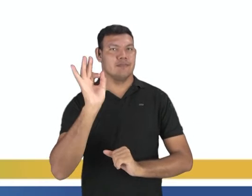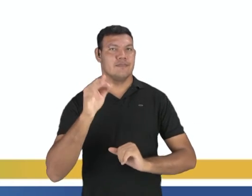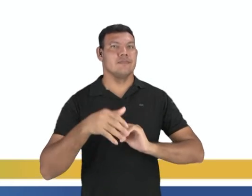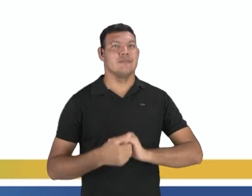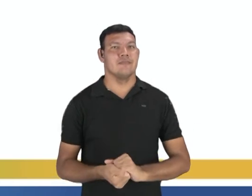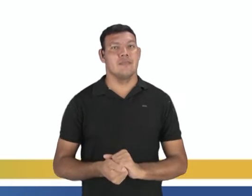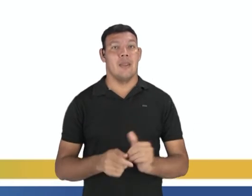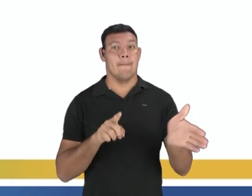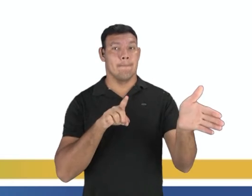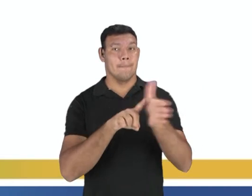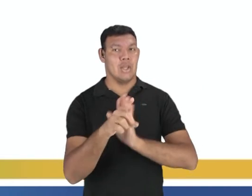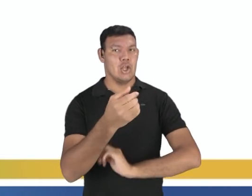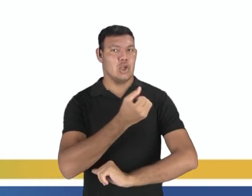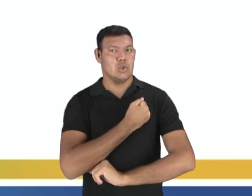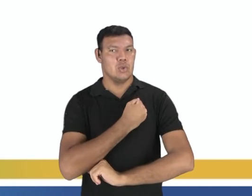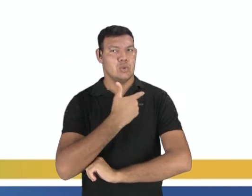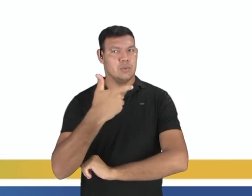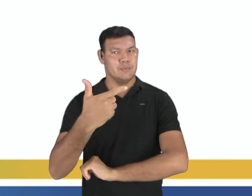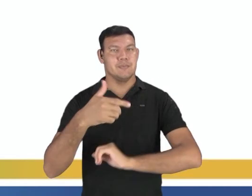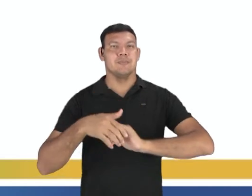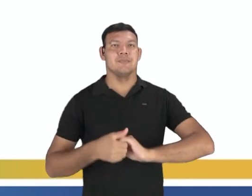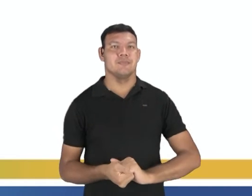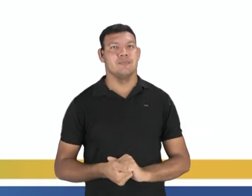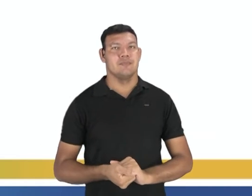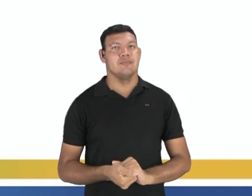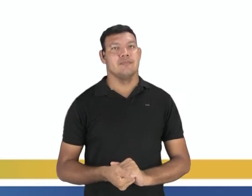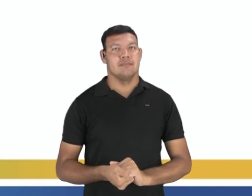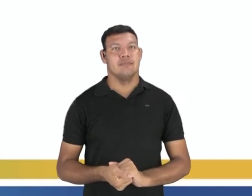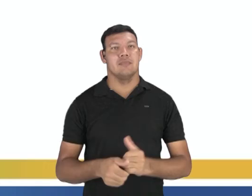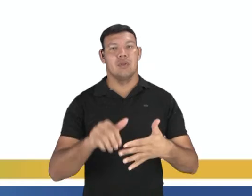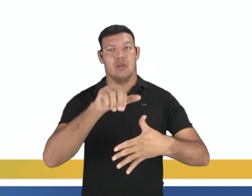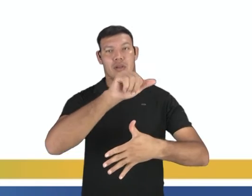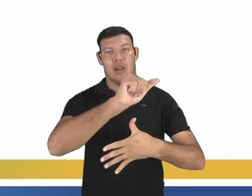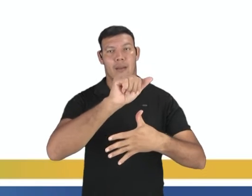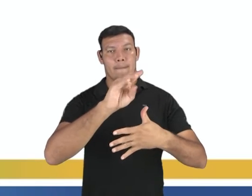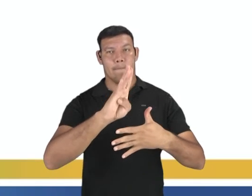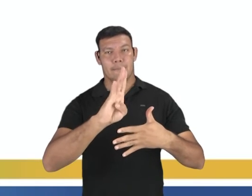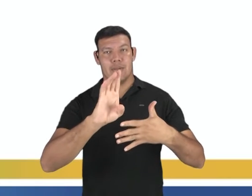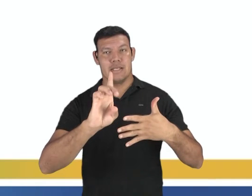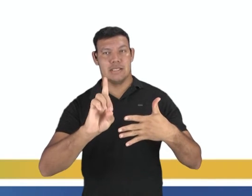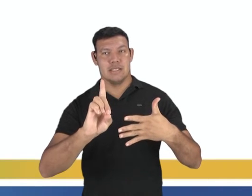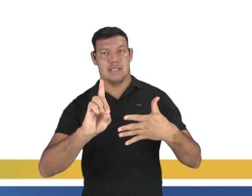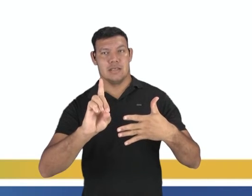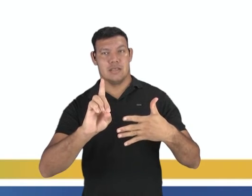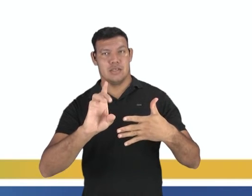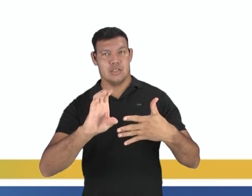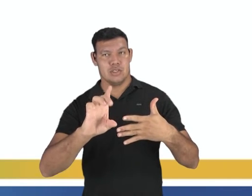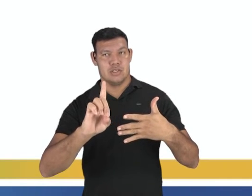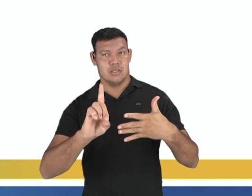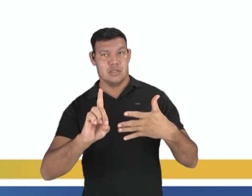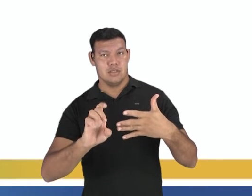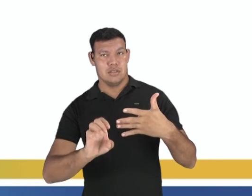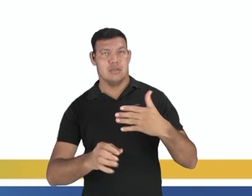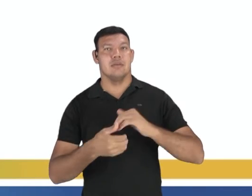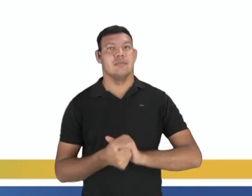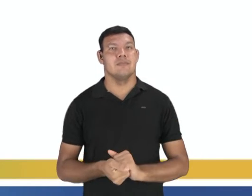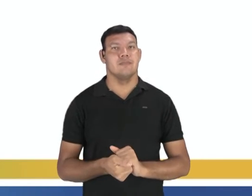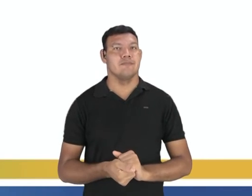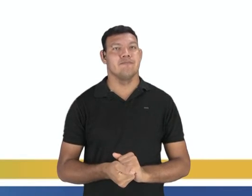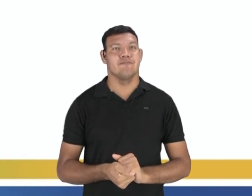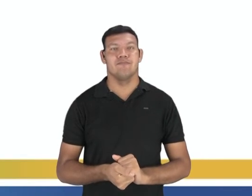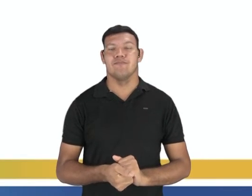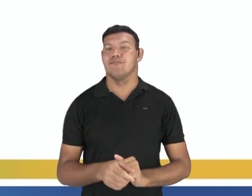acertou. Questão de número 2. Entre as opções abaixo, qual não é exemplo de um